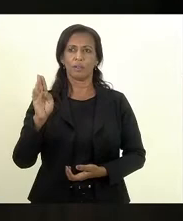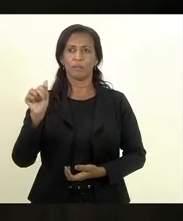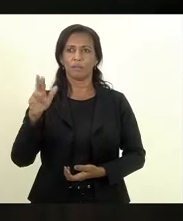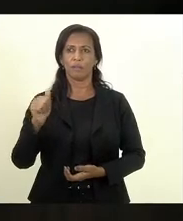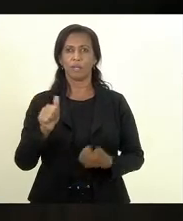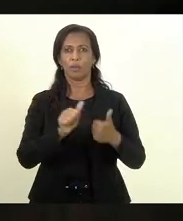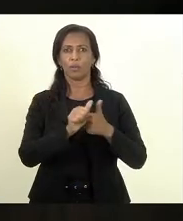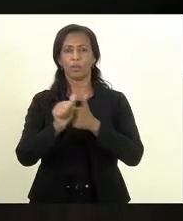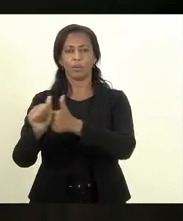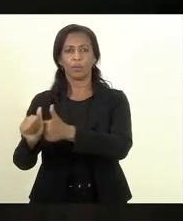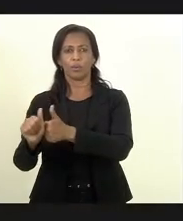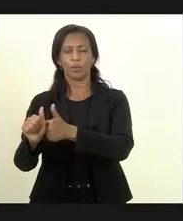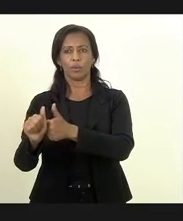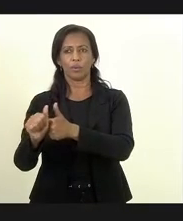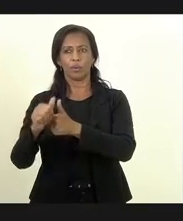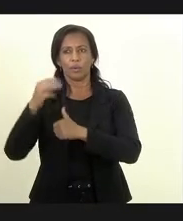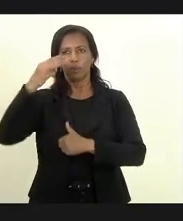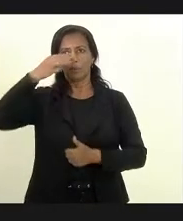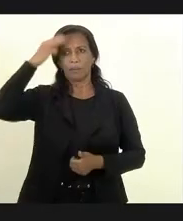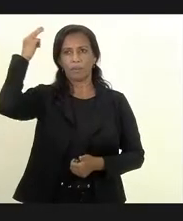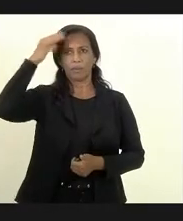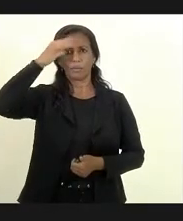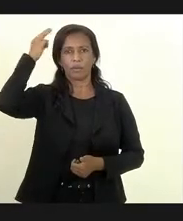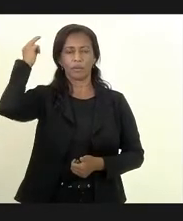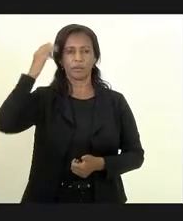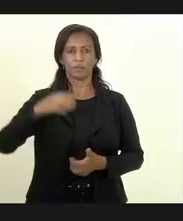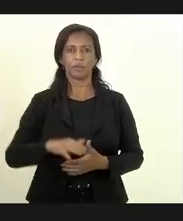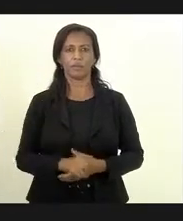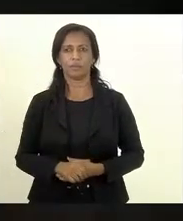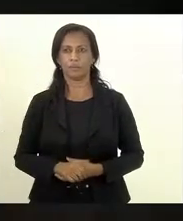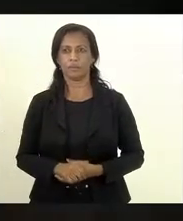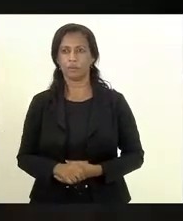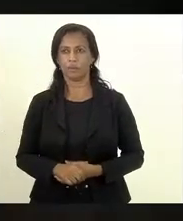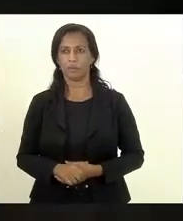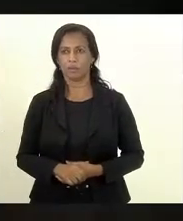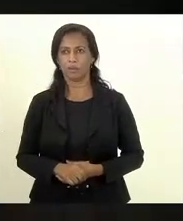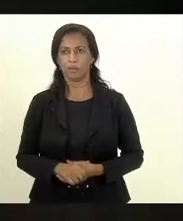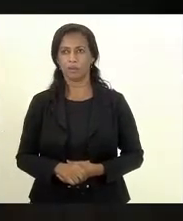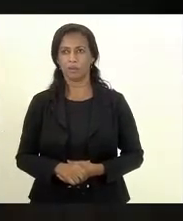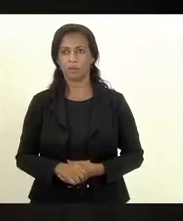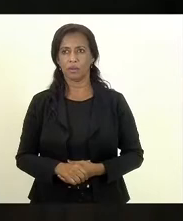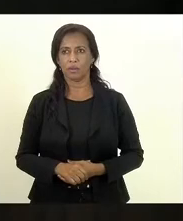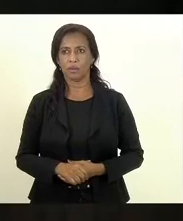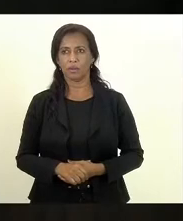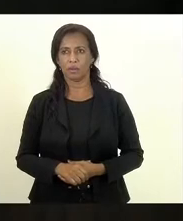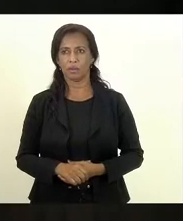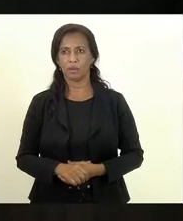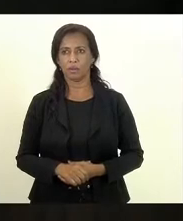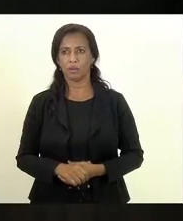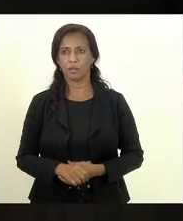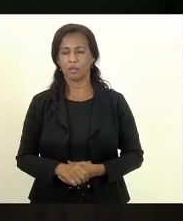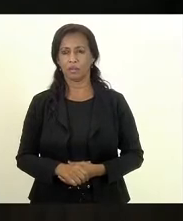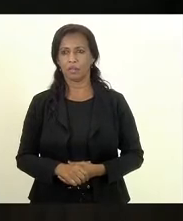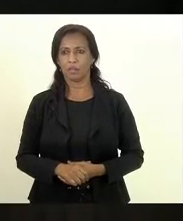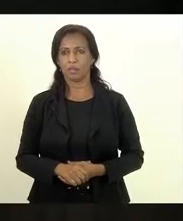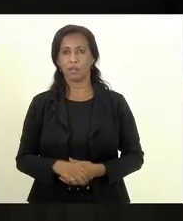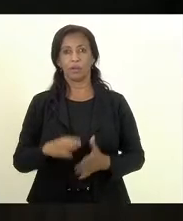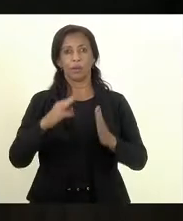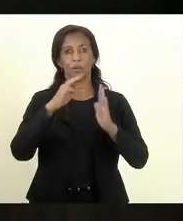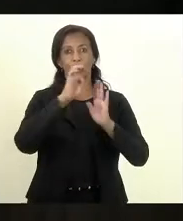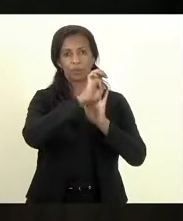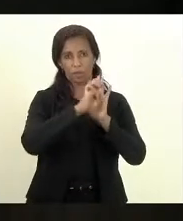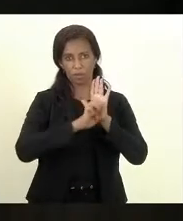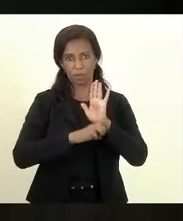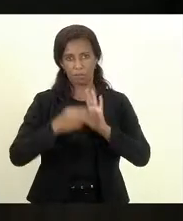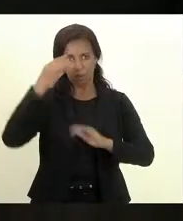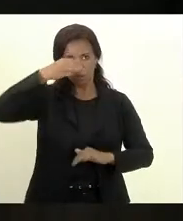Eu acompanho o Márcio Pacheco aí, tá, presidente? É favorável com emendas, com as emendas do Márcio, é